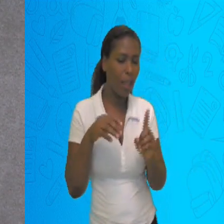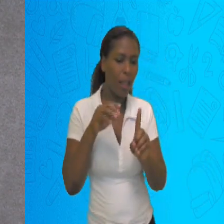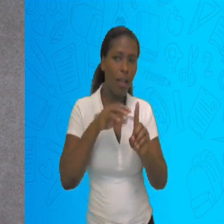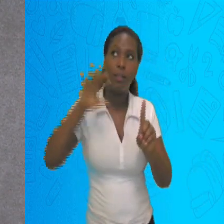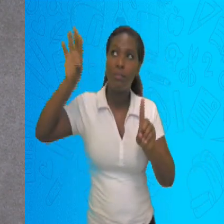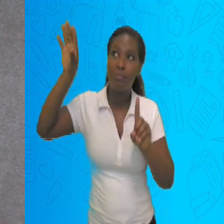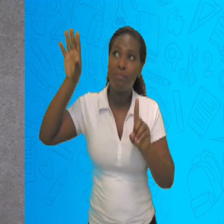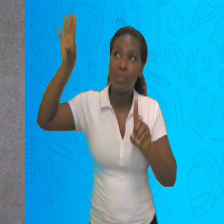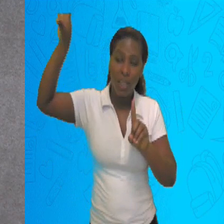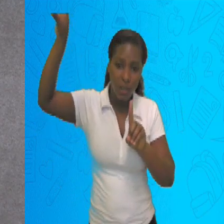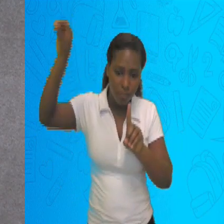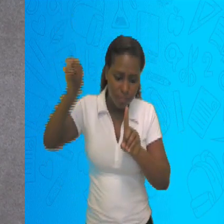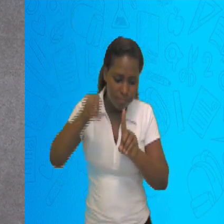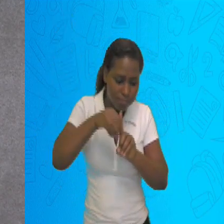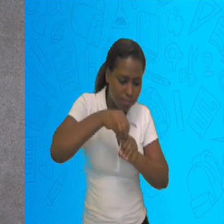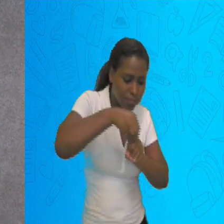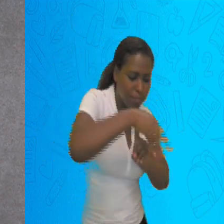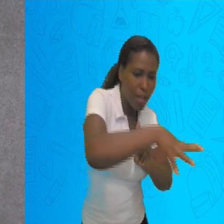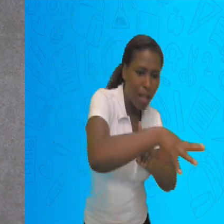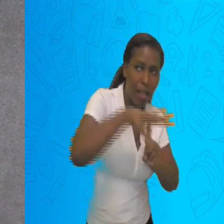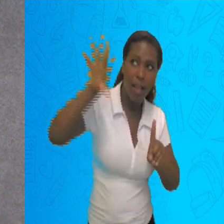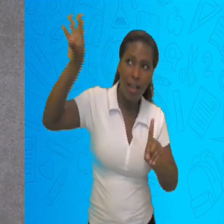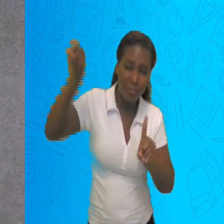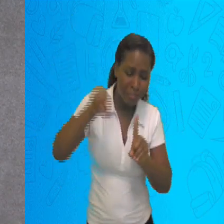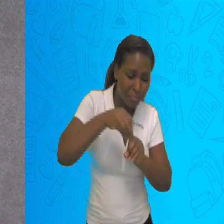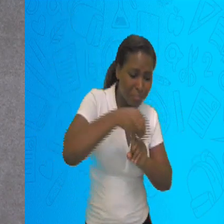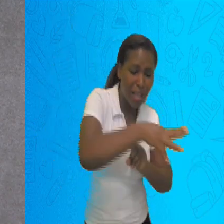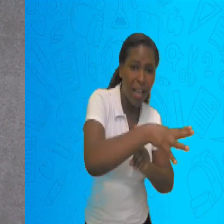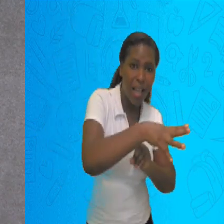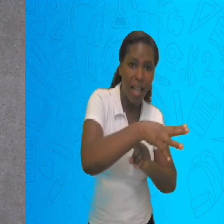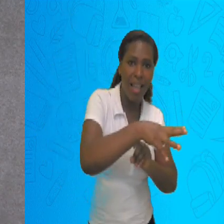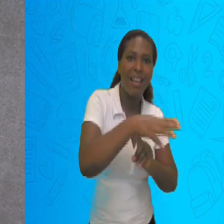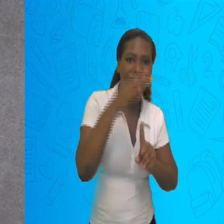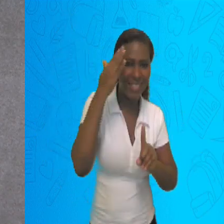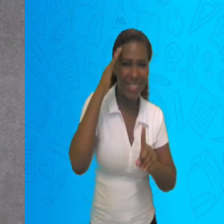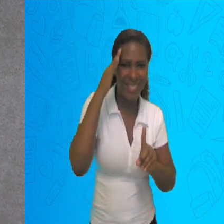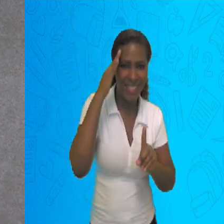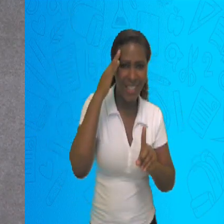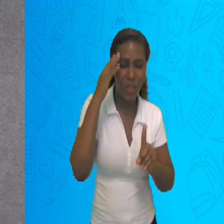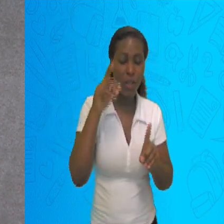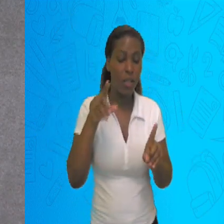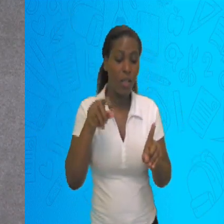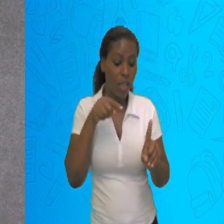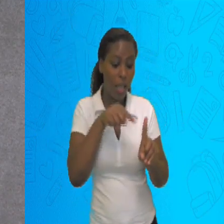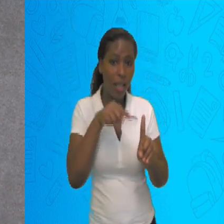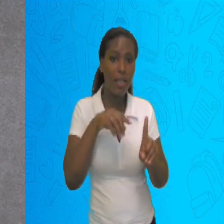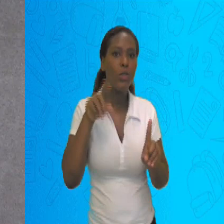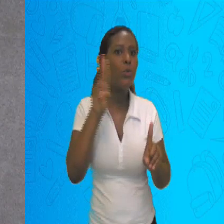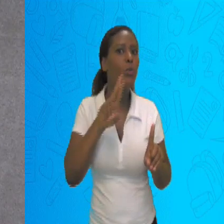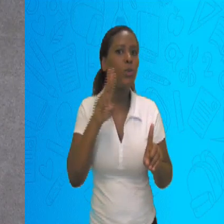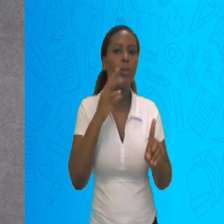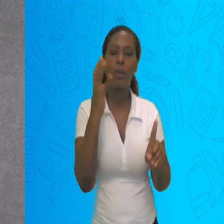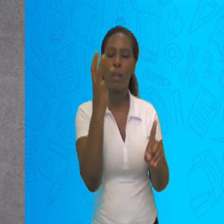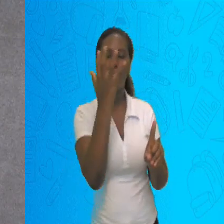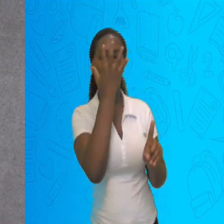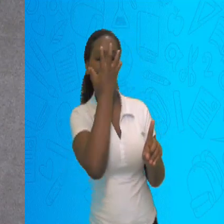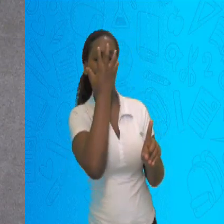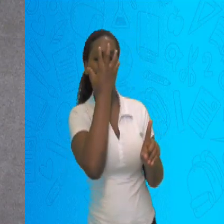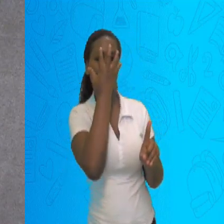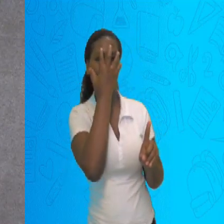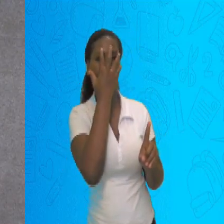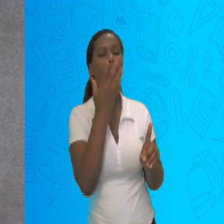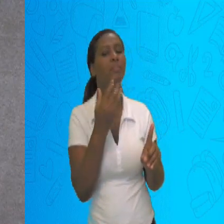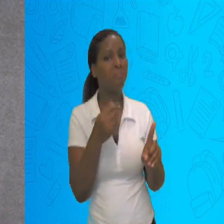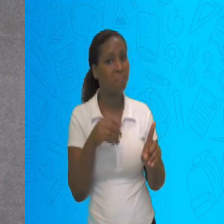os pajés, os xamãs, que faziam parte desse ritual da dança. Lembrando que para eles a